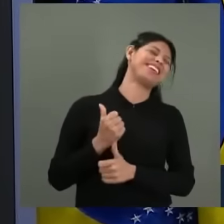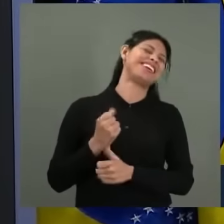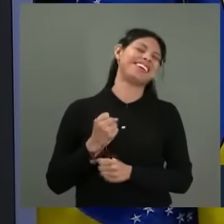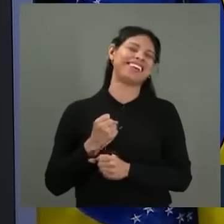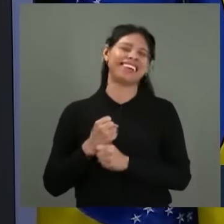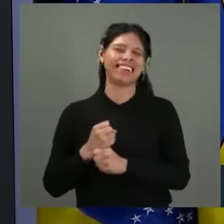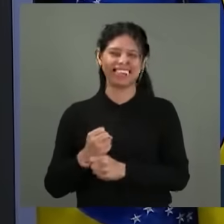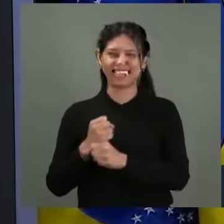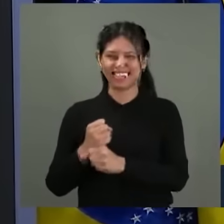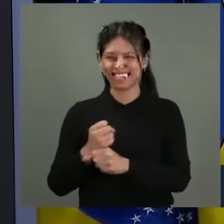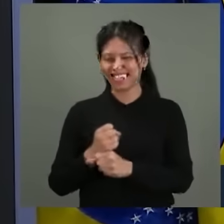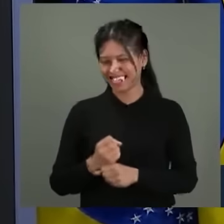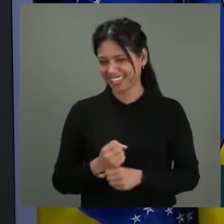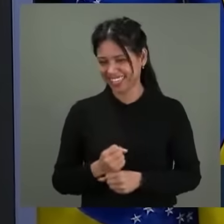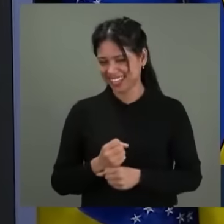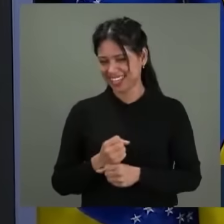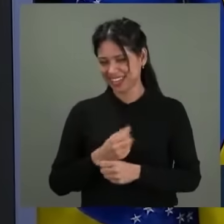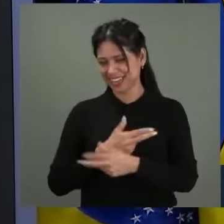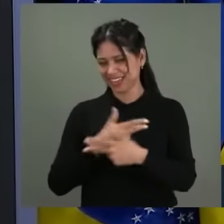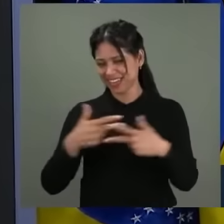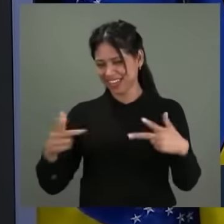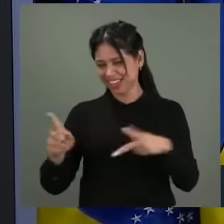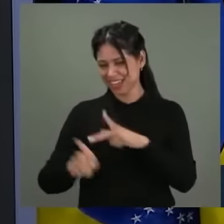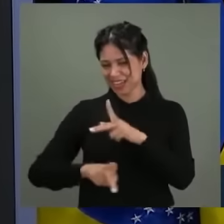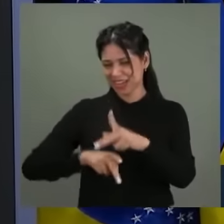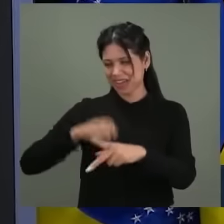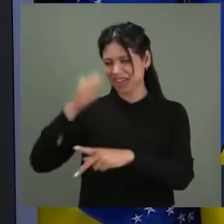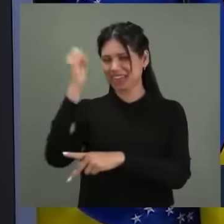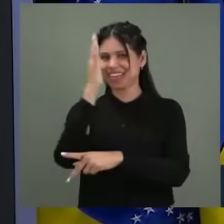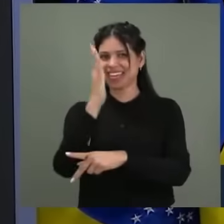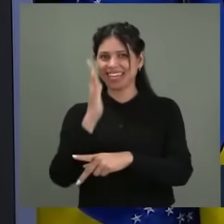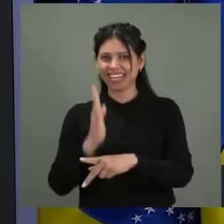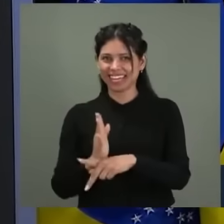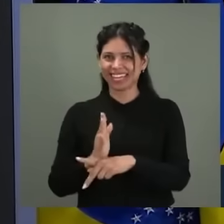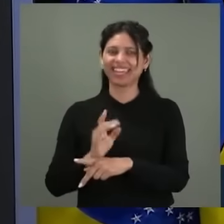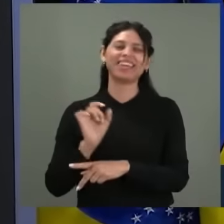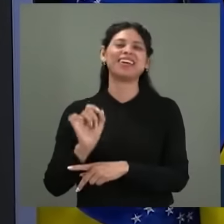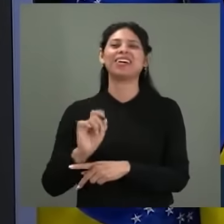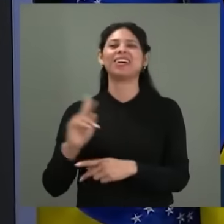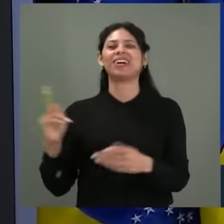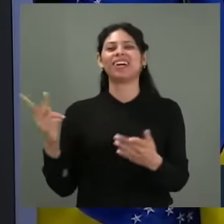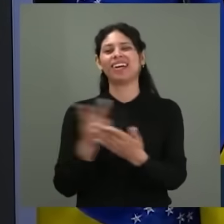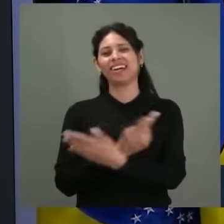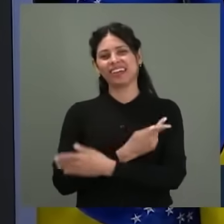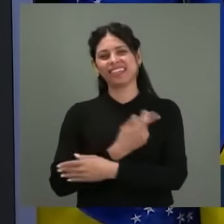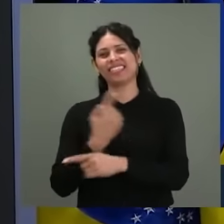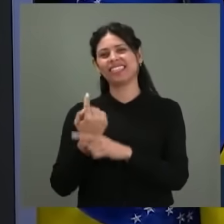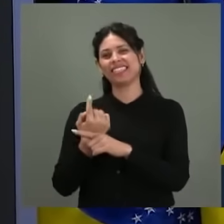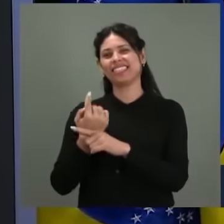engasgado para muitos brasileiros, com todos os acontecimentos que nós tivemos